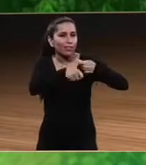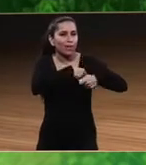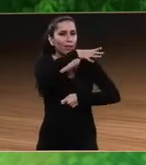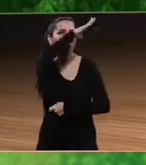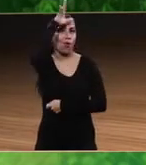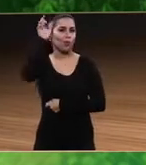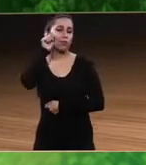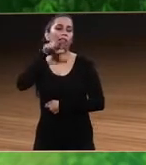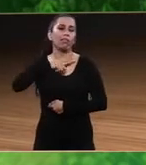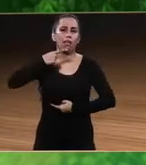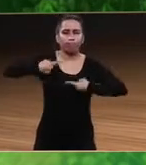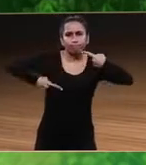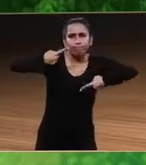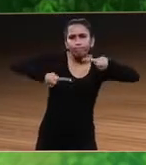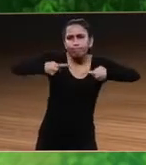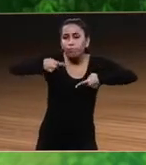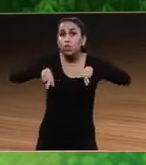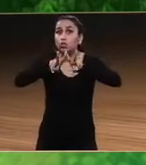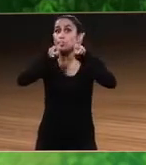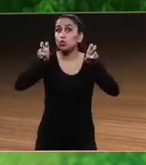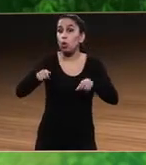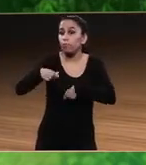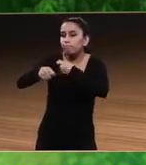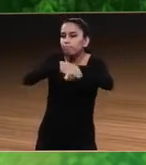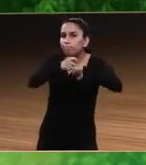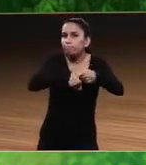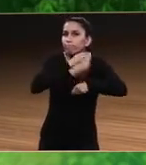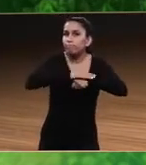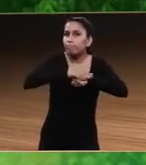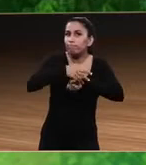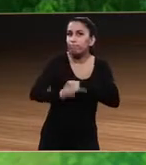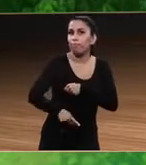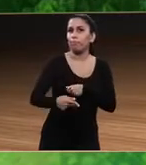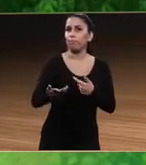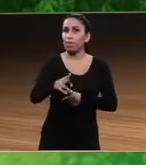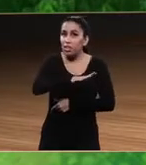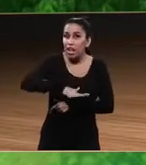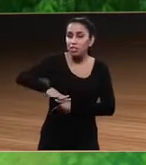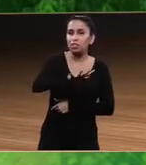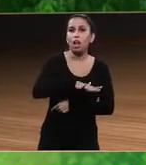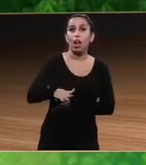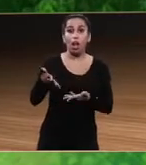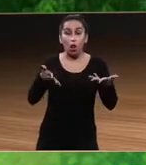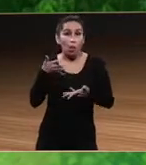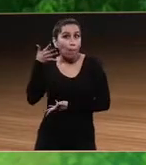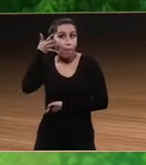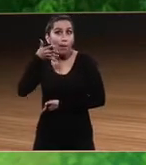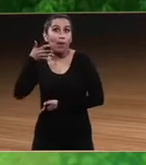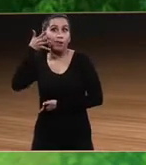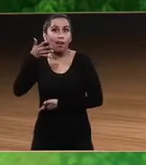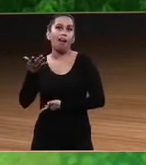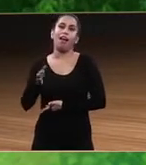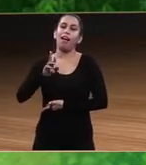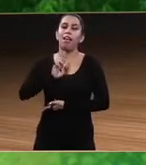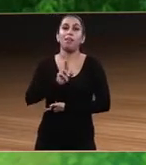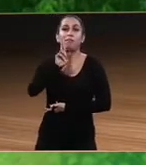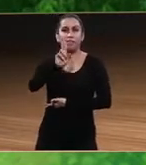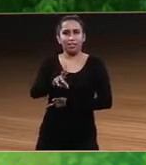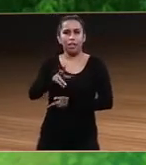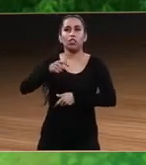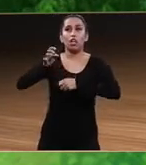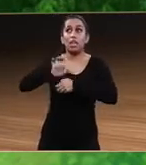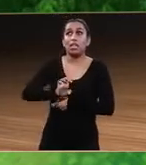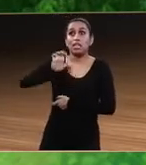debatendo oportunidades de negócio em nossa região, e o palestrante é o presidente da Agência Brasileira de Promoção de Exportação e